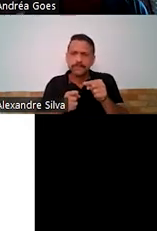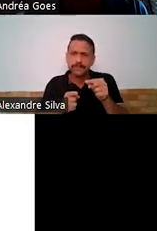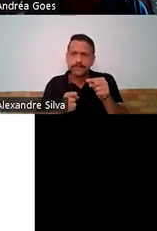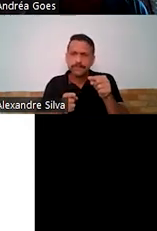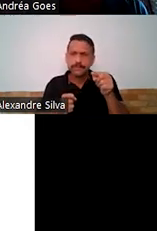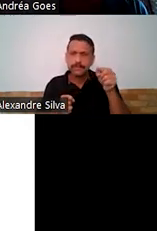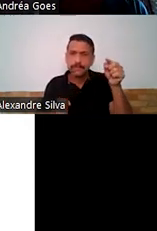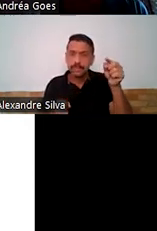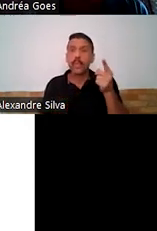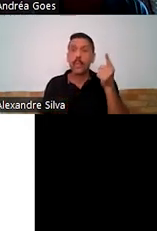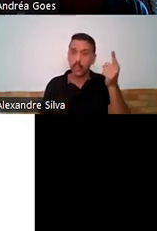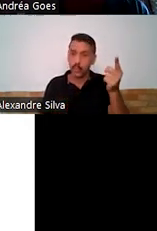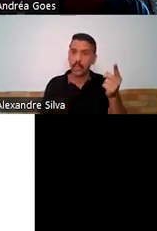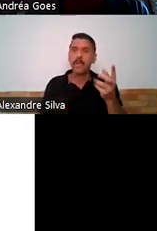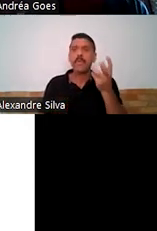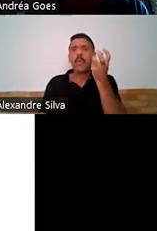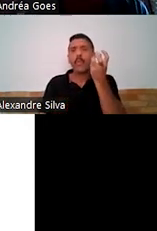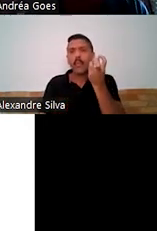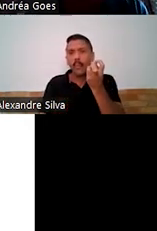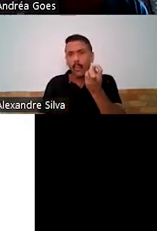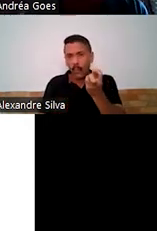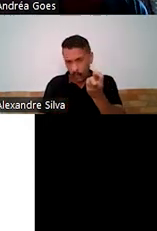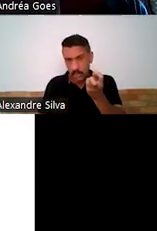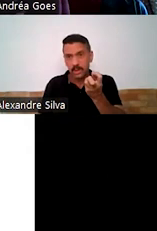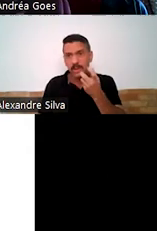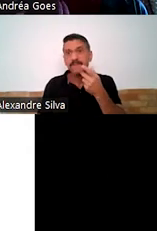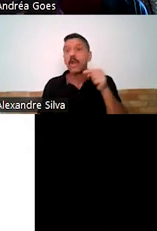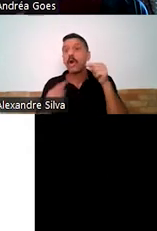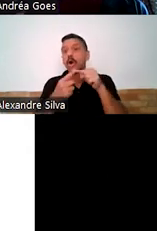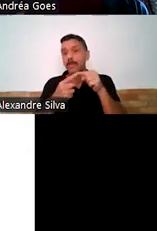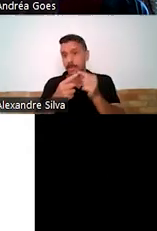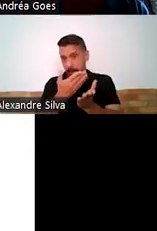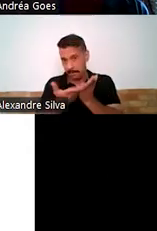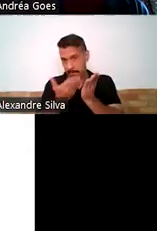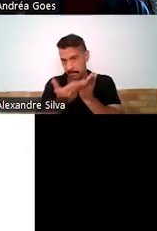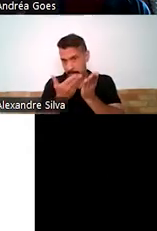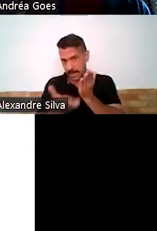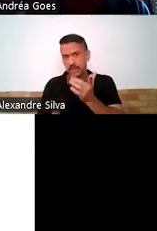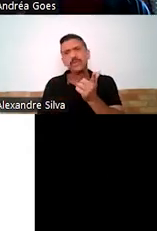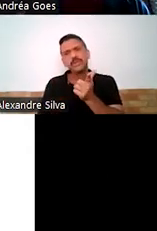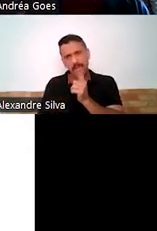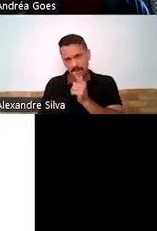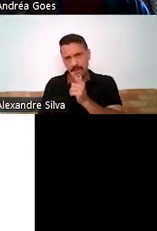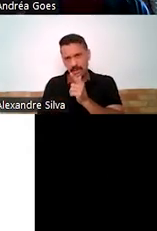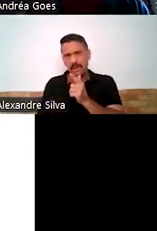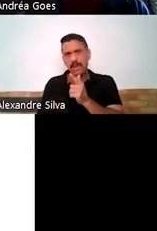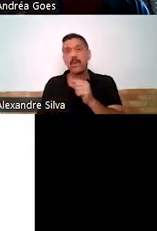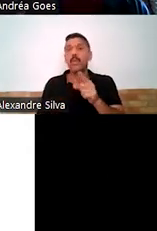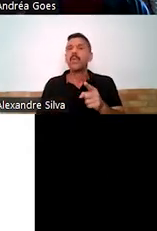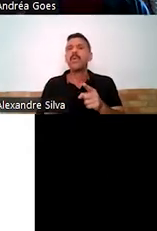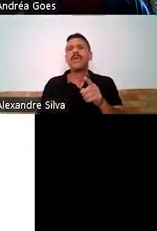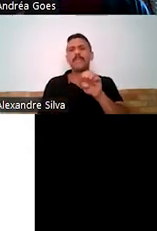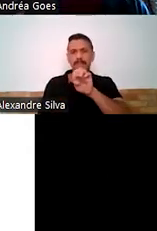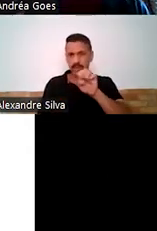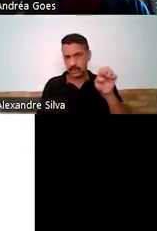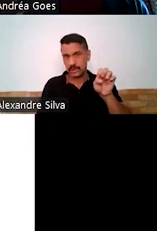Uma vai murchar, ou seja, o amadurecimento está relacionado à perda da água, né? Então, aqui à esquerda, no